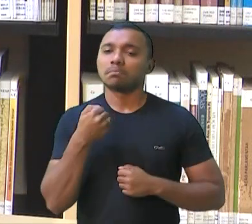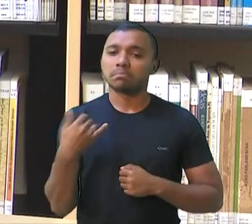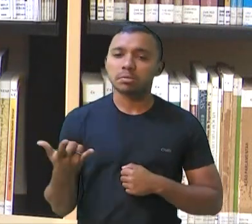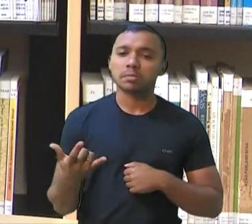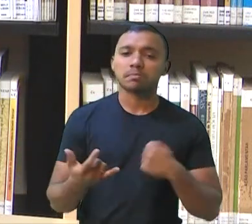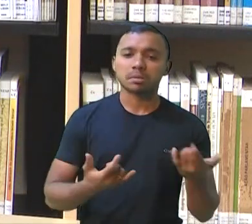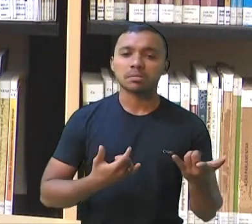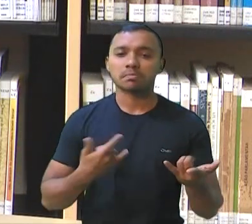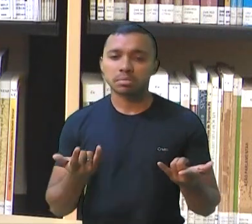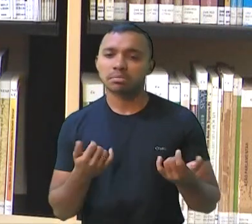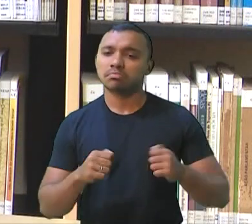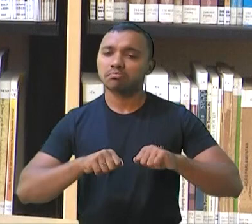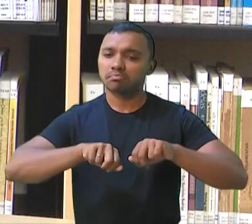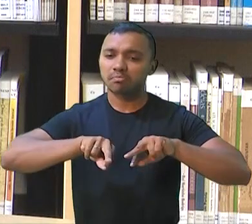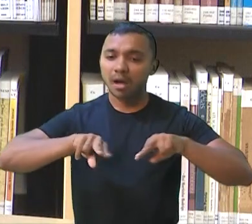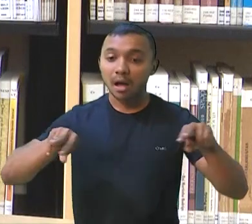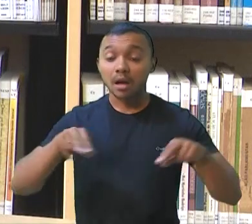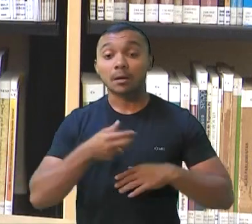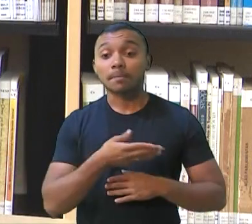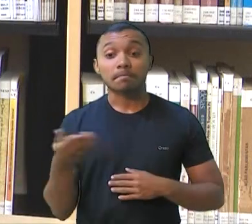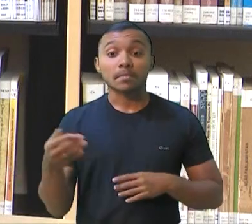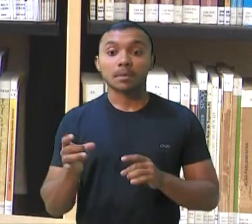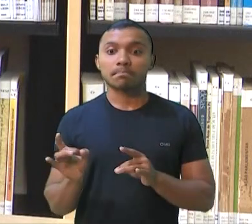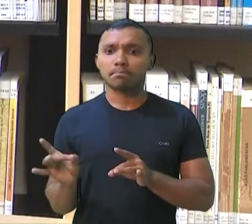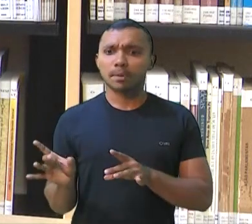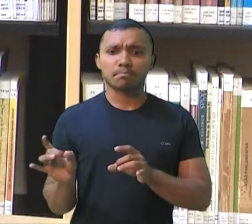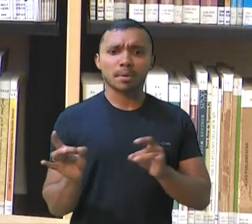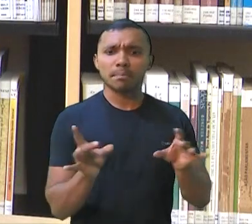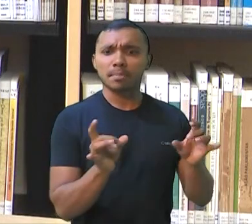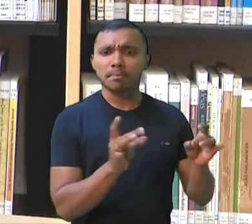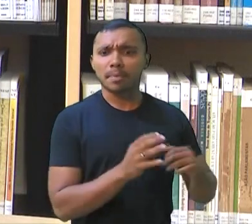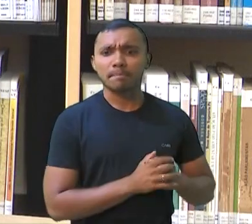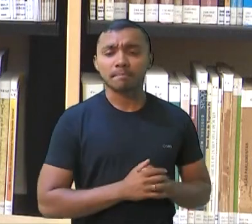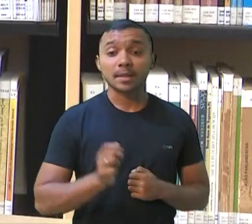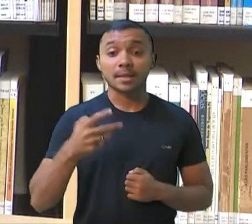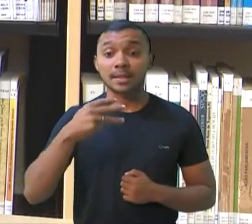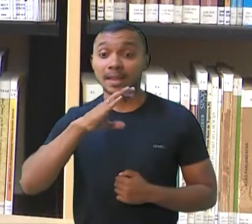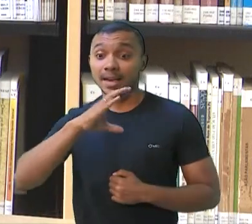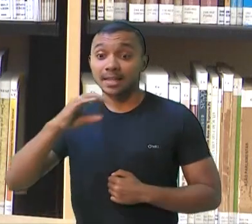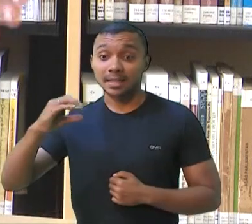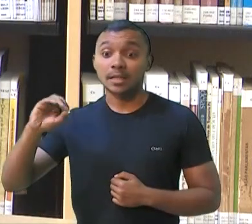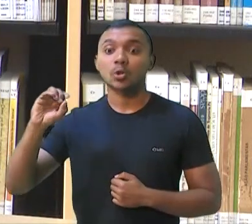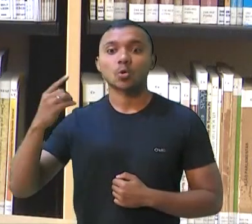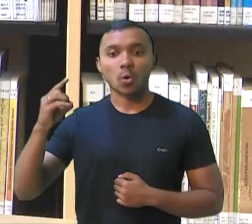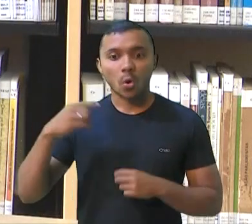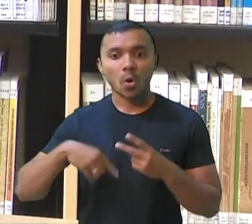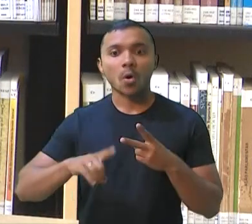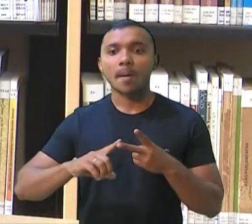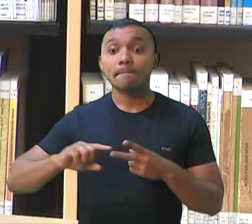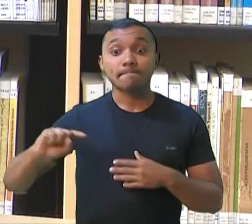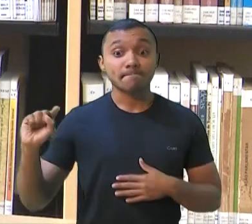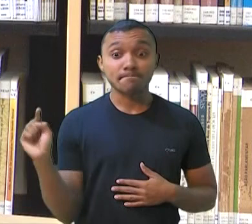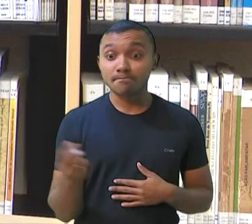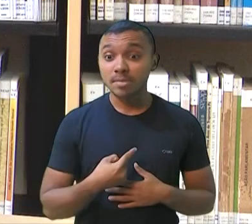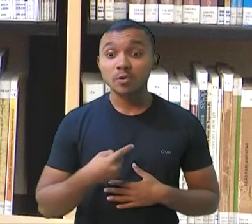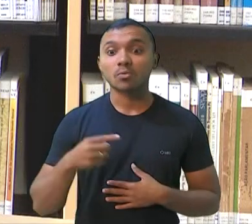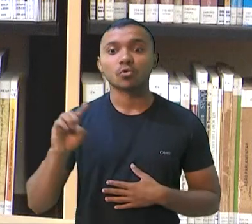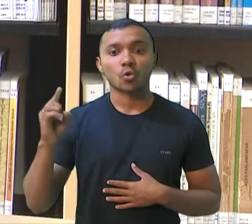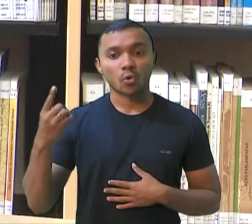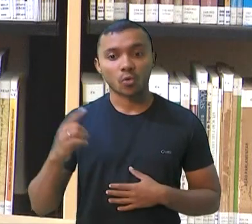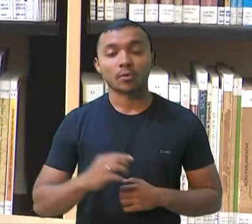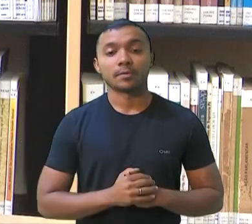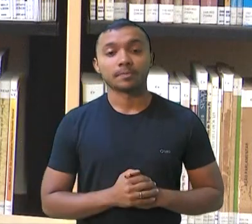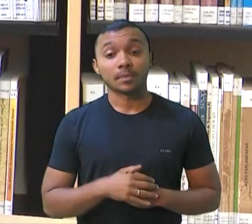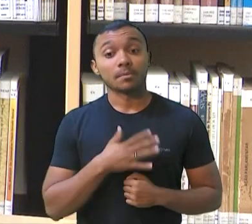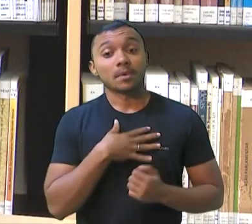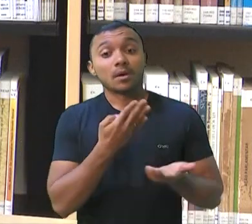desenhado, né? Que eles são vendidos a 300 dólares, 1.000 dólares. eles são vendidos em série. Ou seja, o meu livro